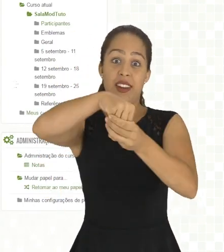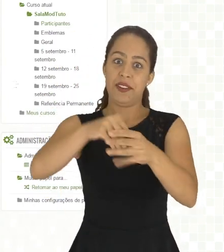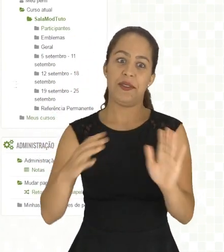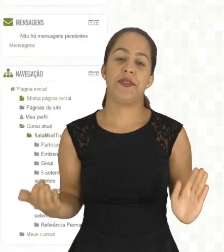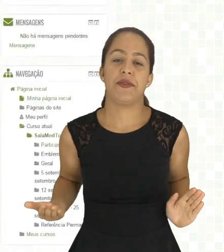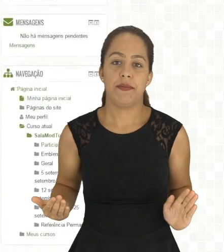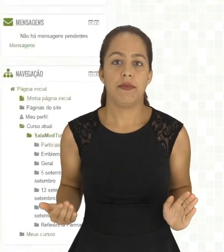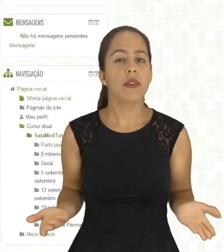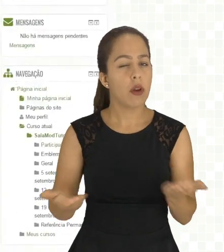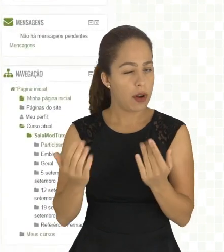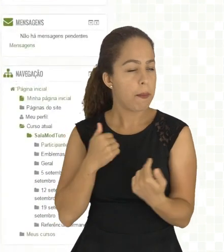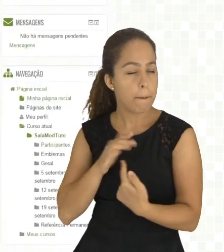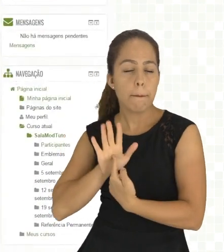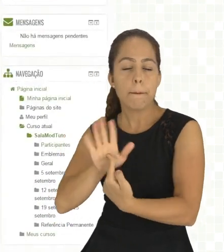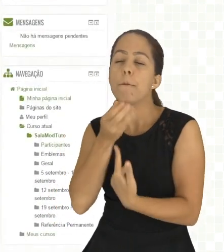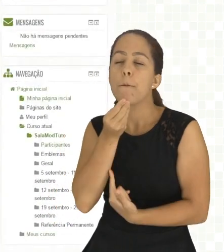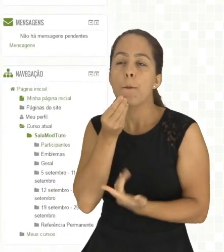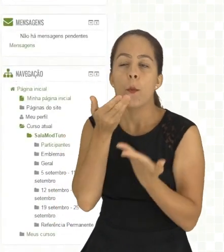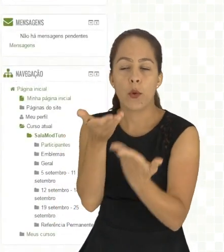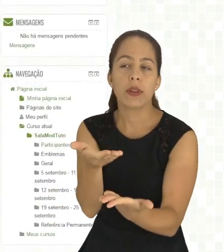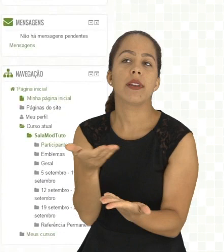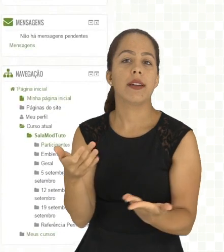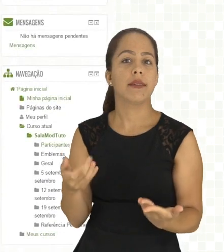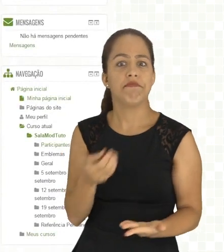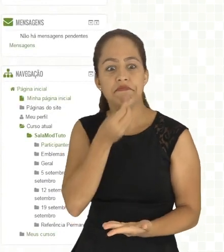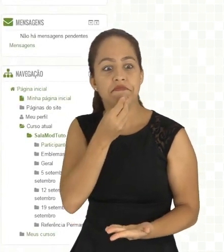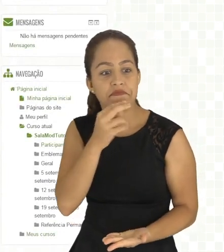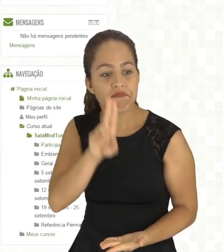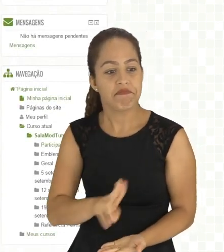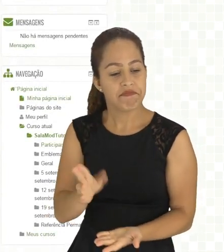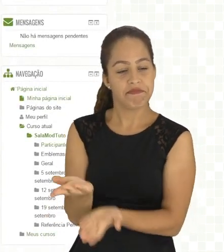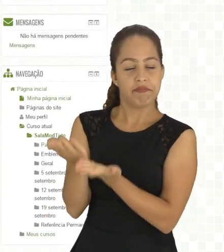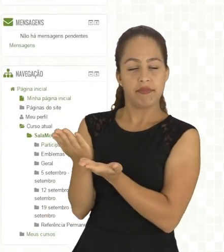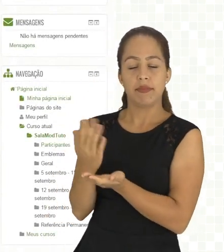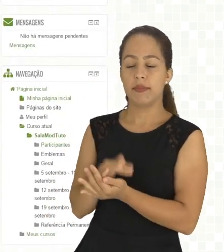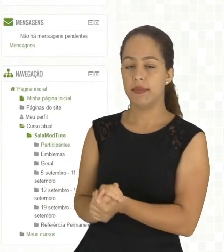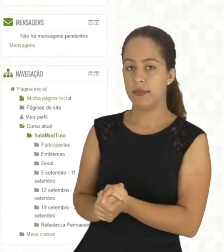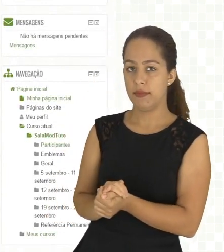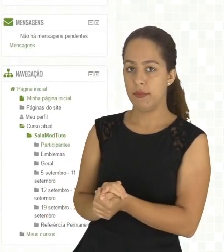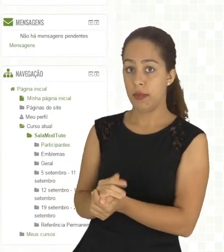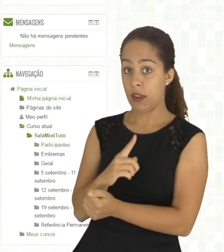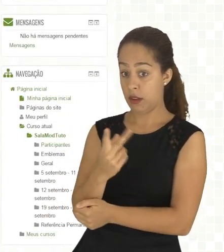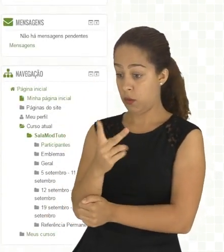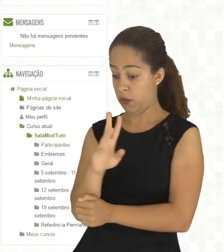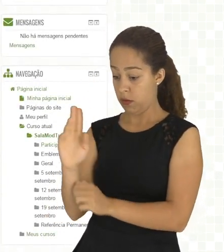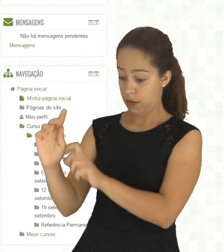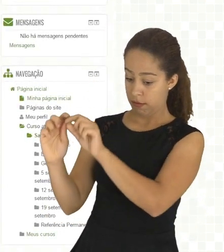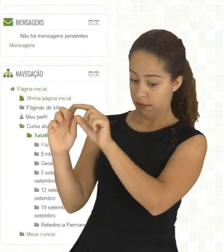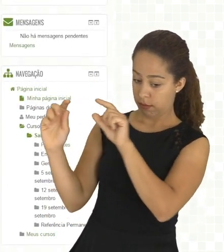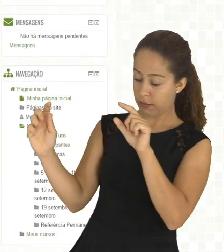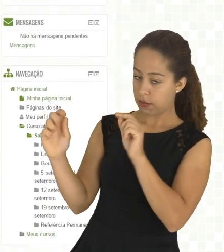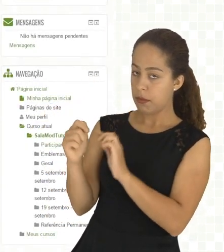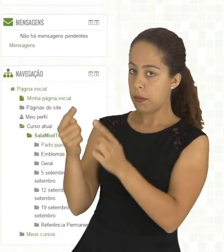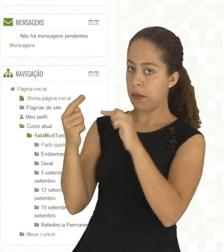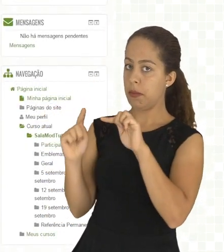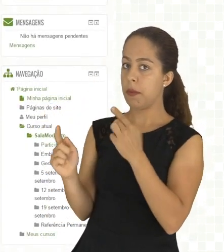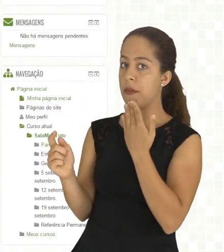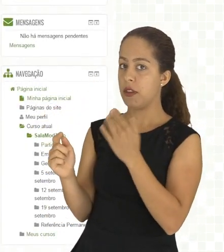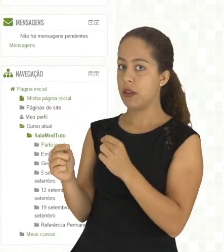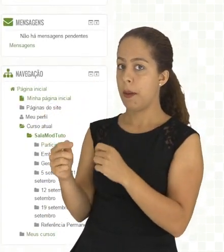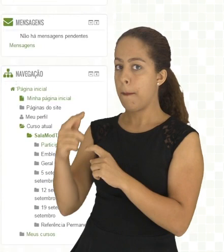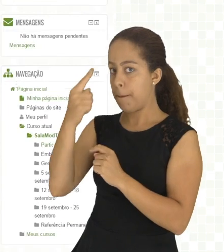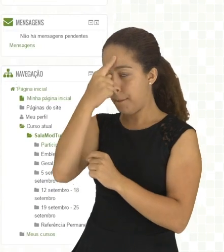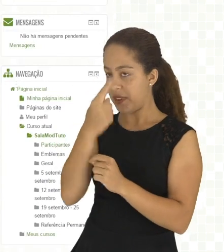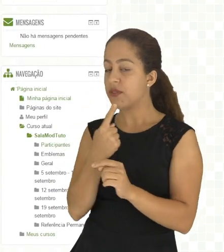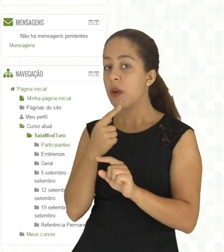tal cada fórum então vou mostrar pra você um recurso muito útil você vem aqui em no seu nome e modificar